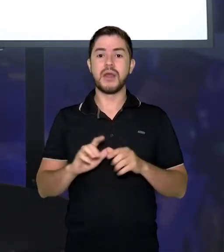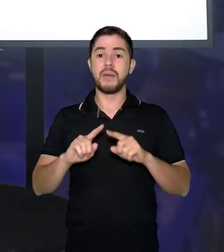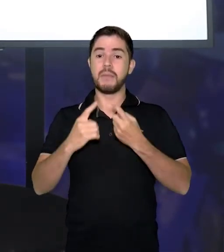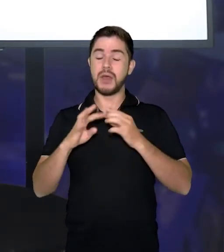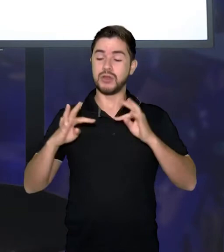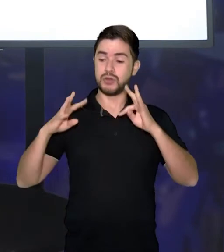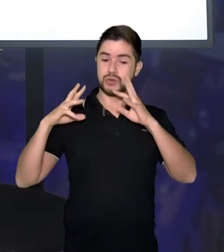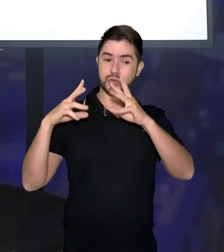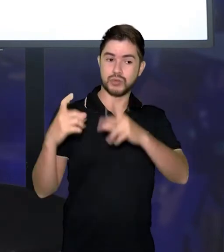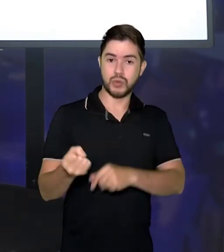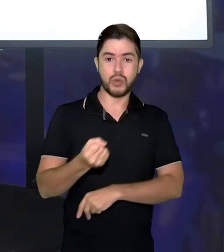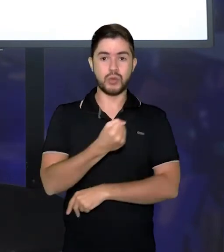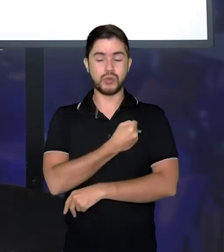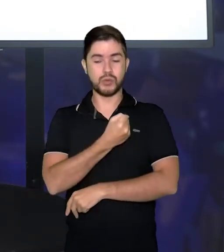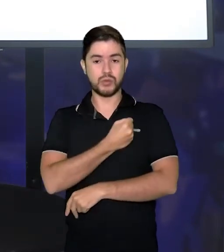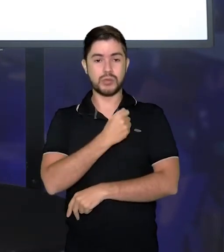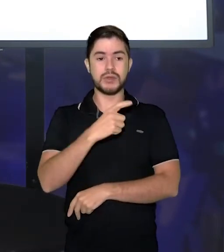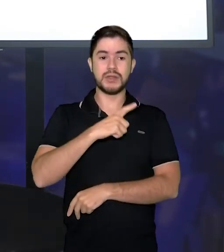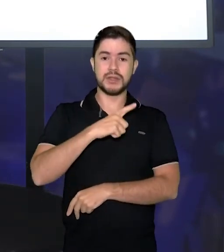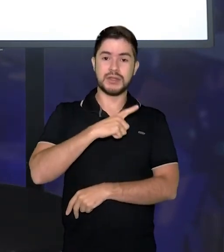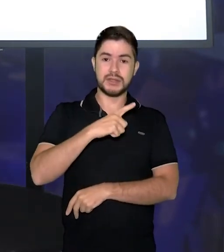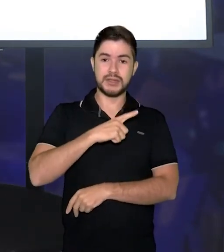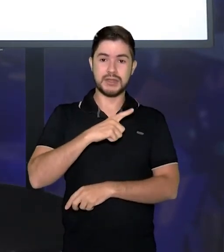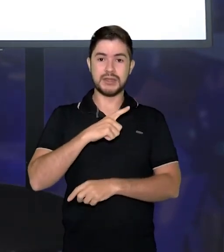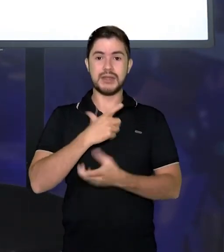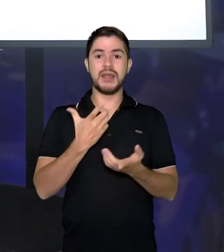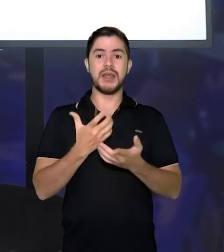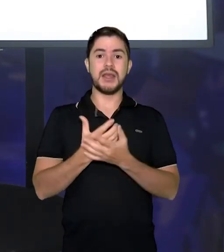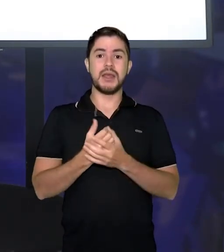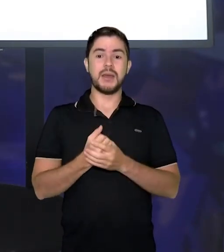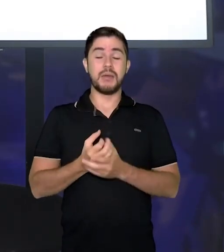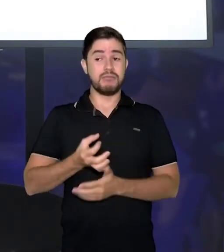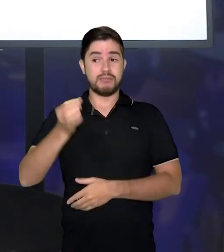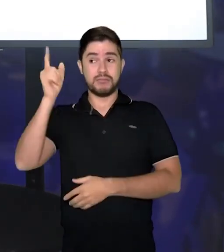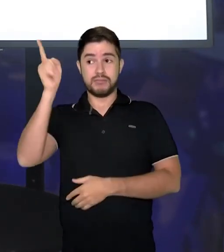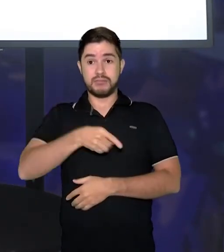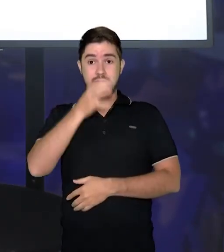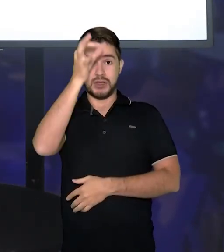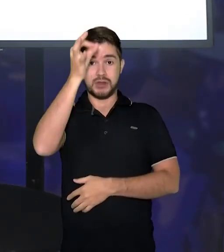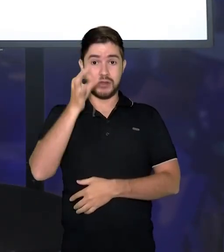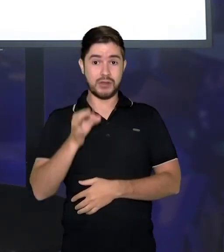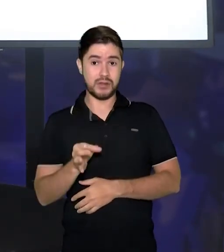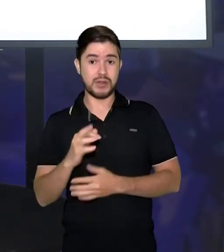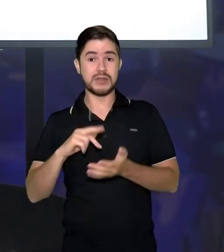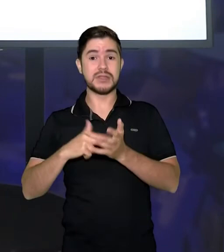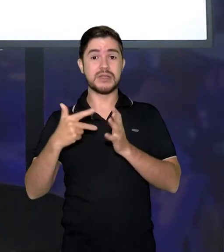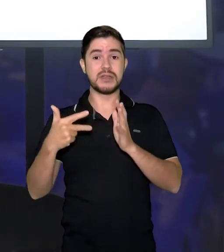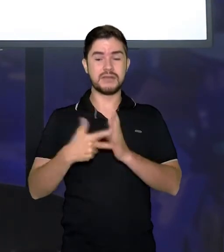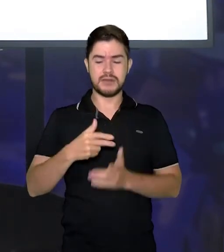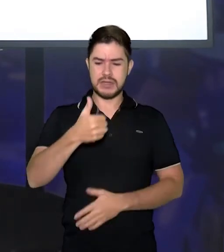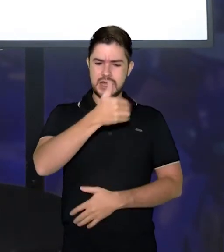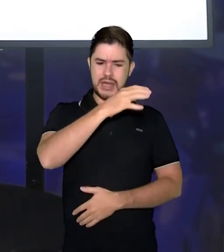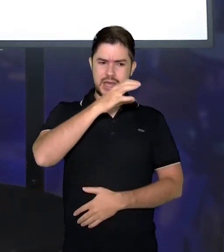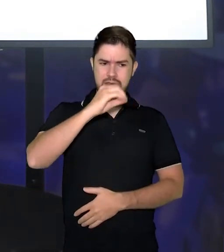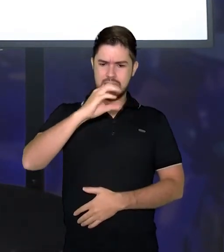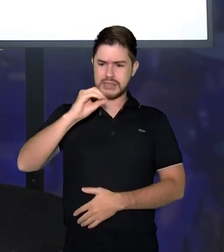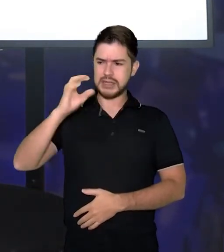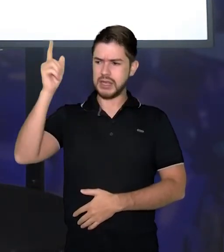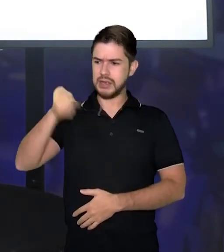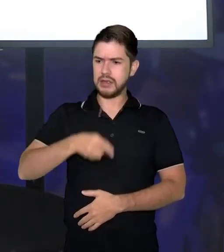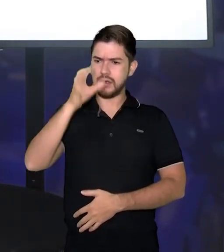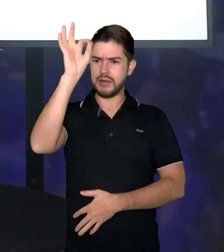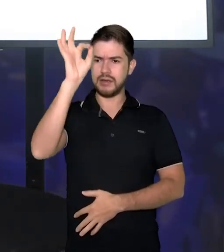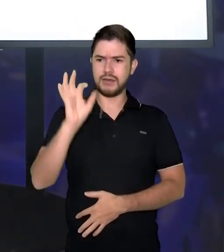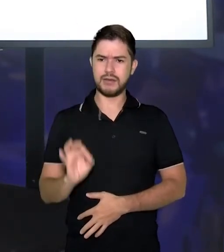Simples. Todo número que é de porcentagem é uma fração cujo denominador é 100%. Ah,